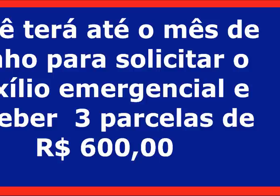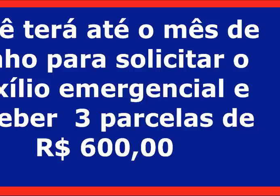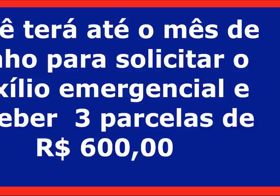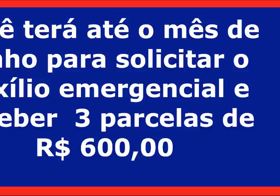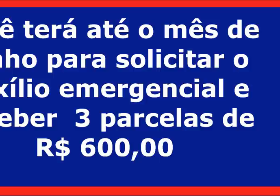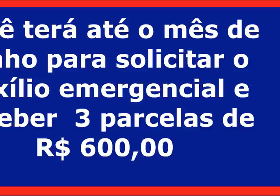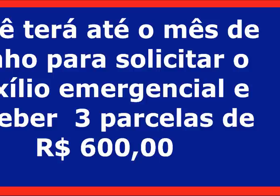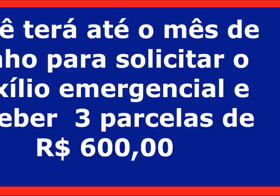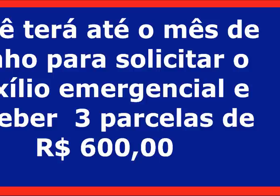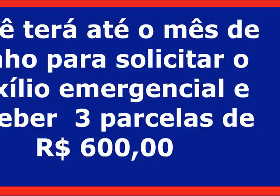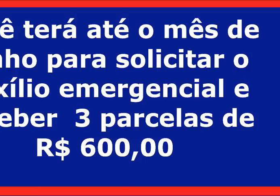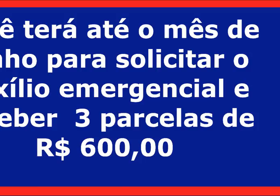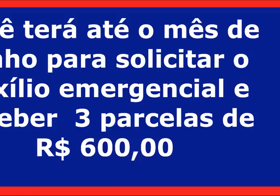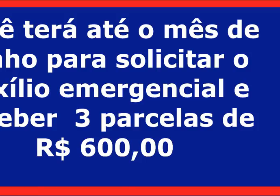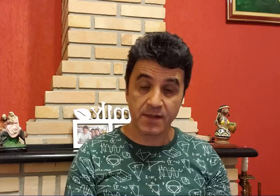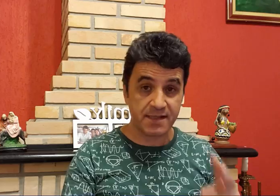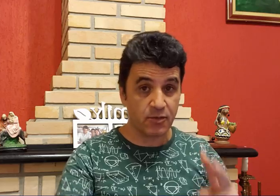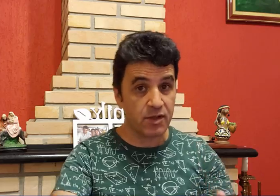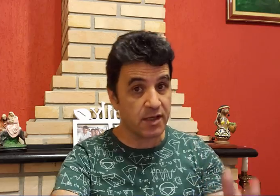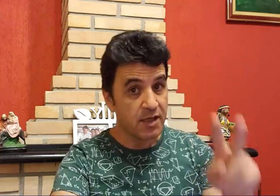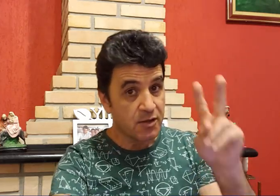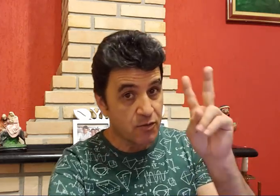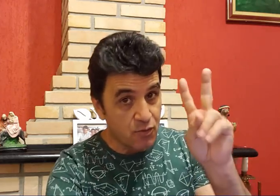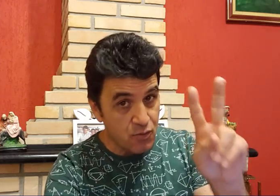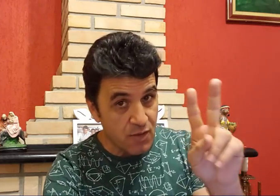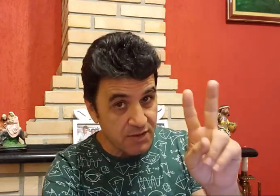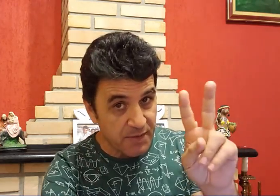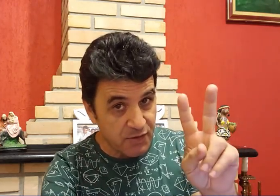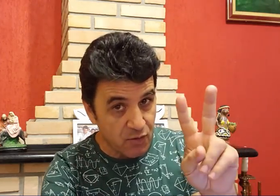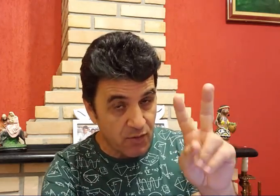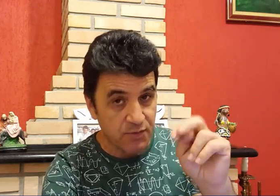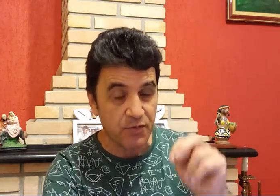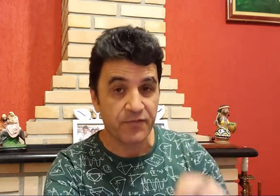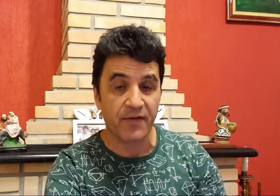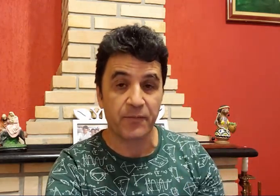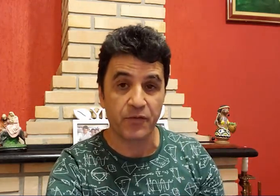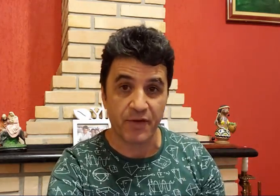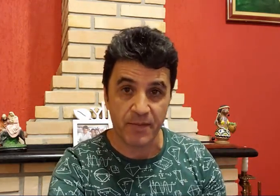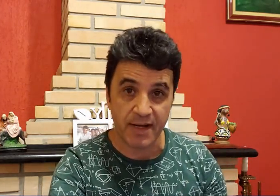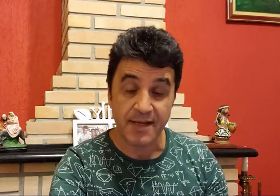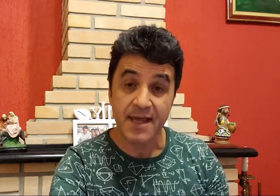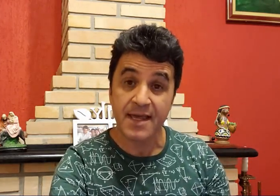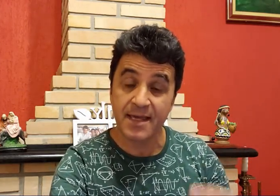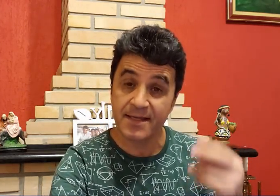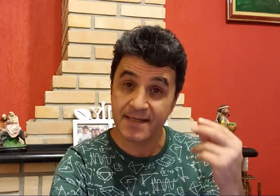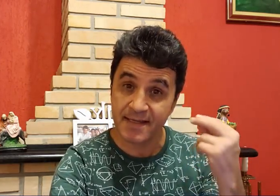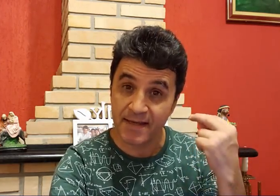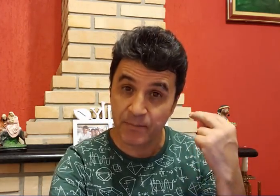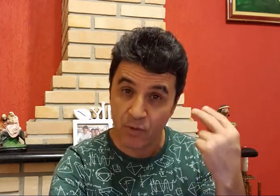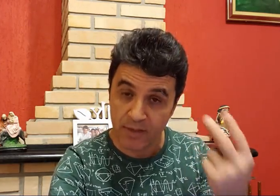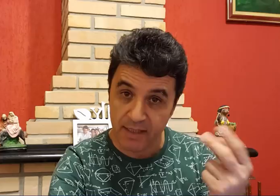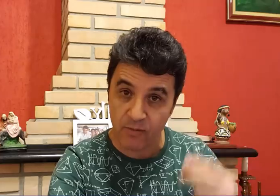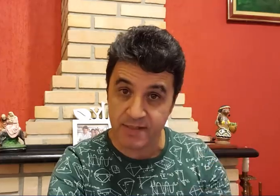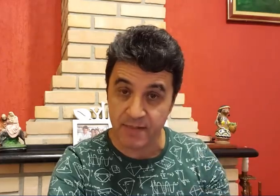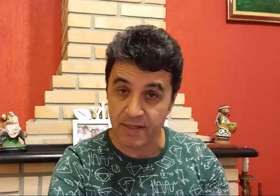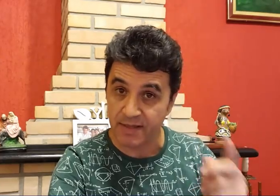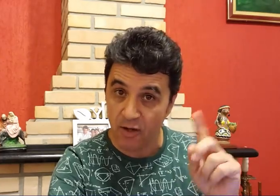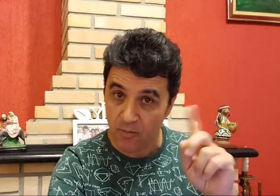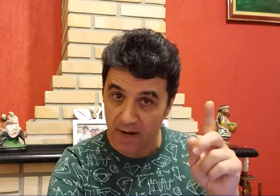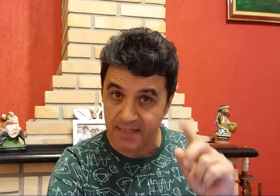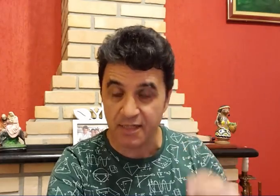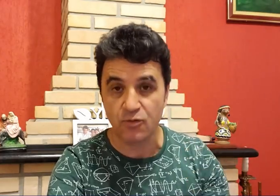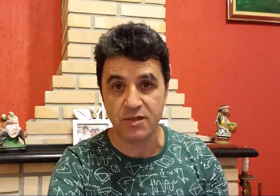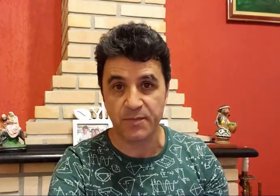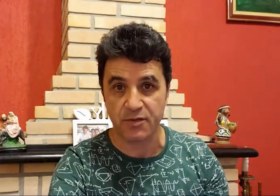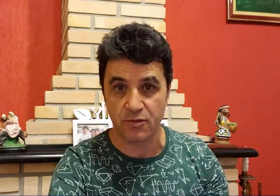de R$ 600. Sendo que 2 pessoas por família que poderão receber,